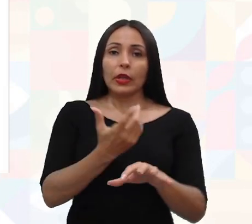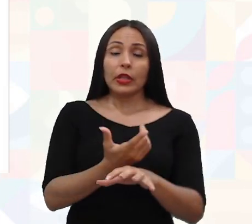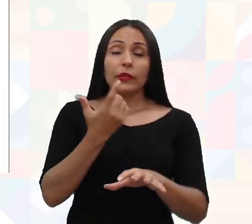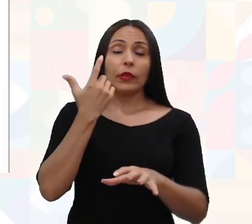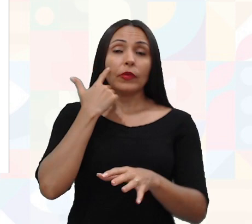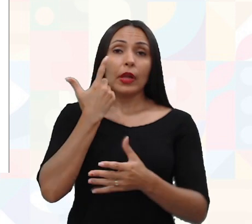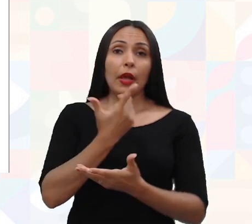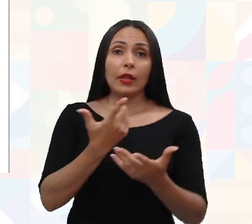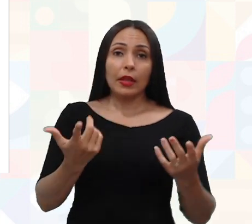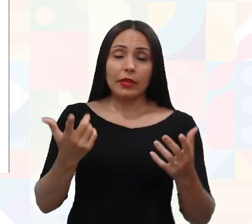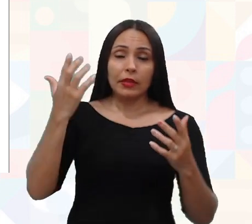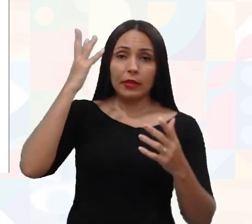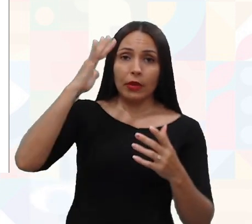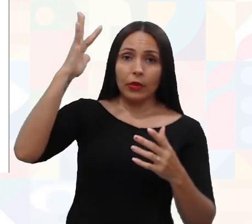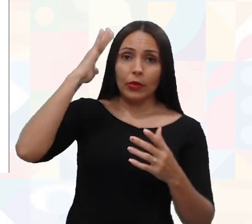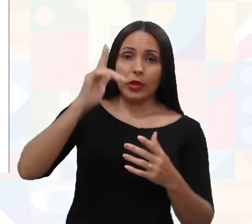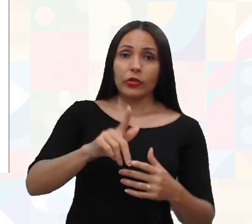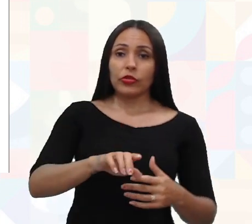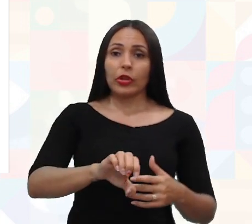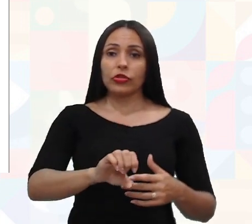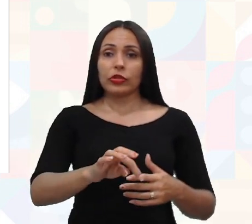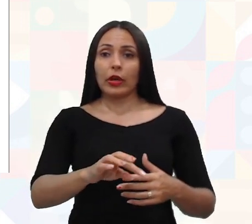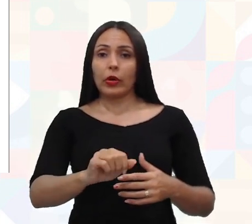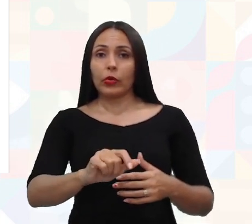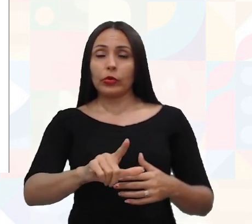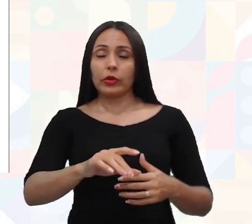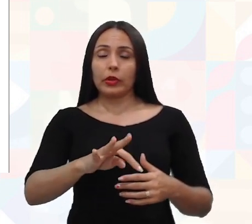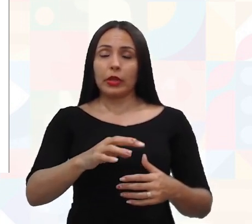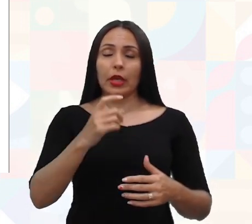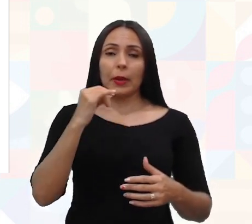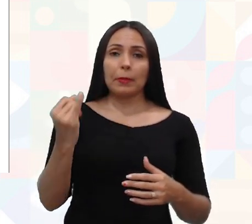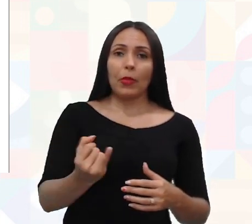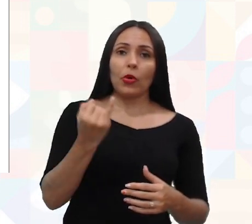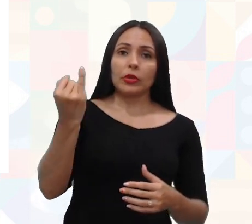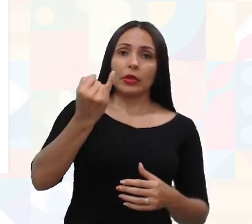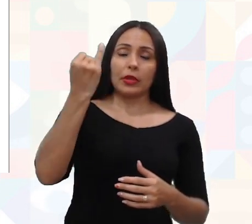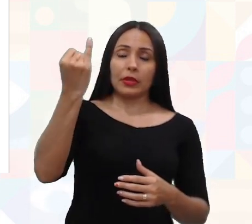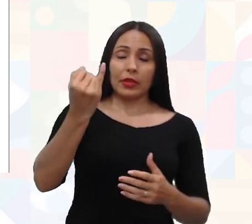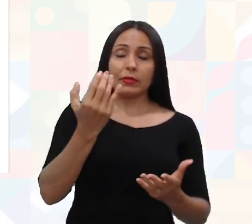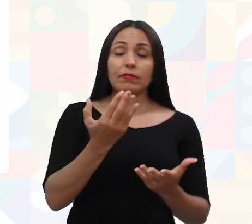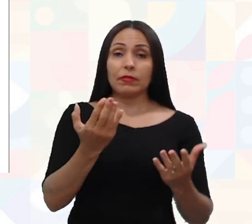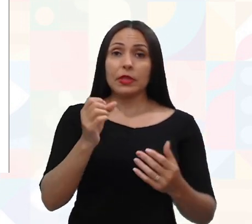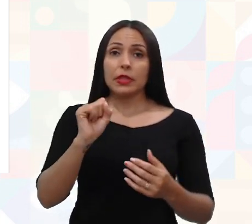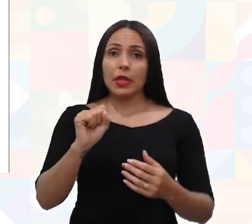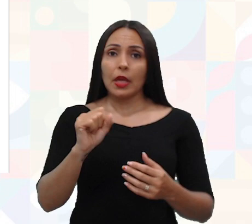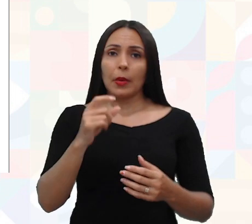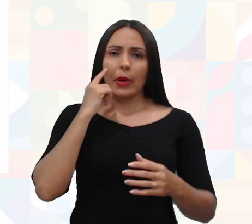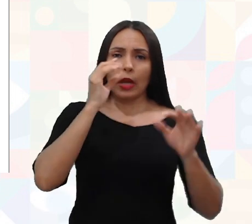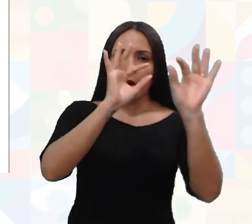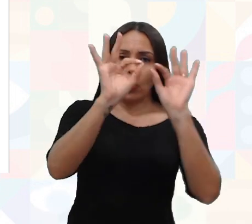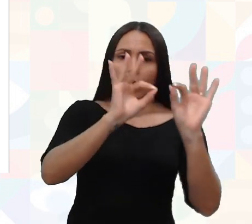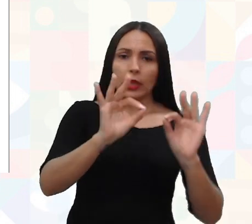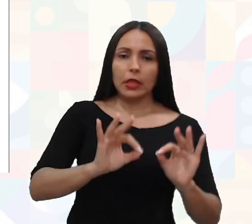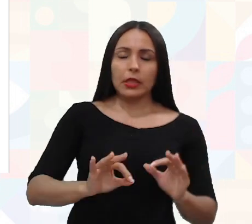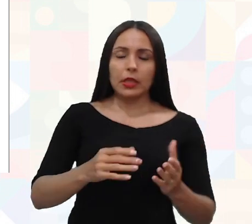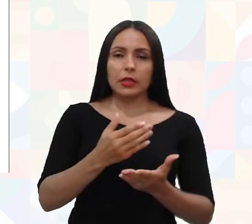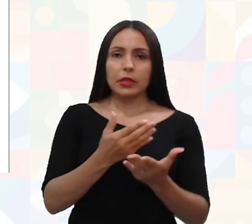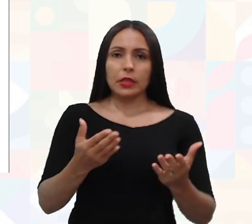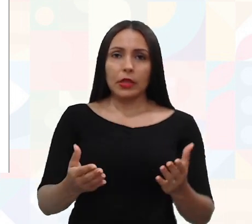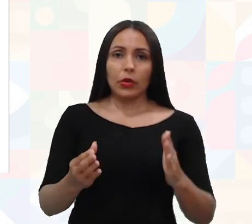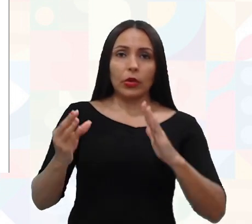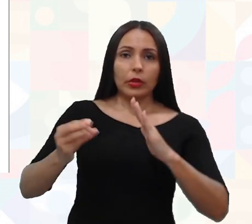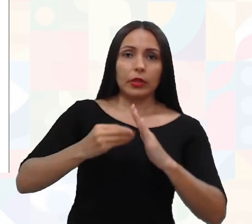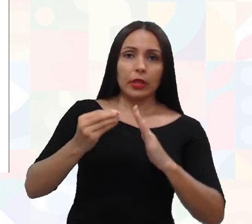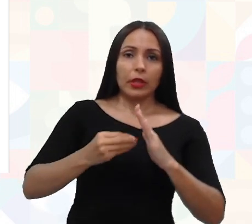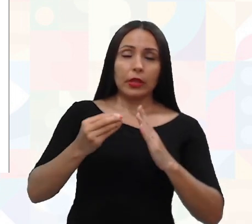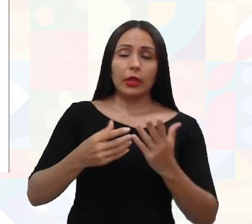teoria da Gestalt. E o nosso tema vai ser a importância da Gestalt para a decoração de interiores. Mas o